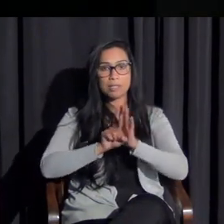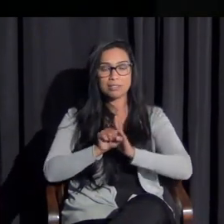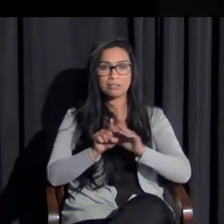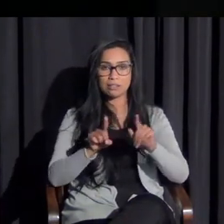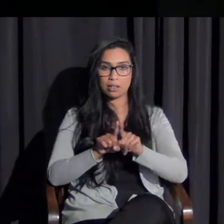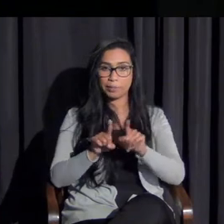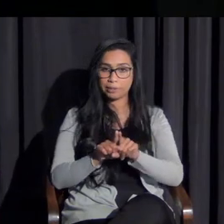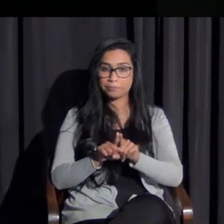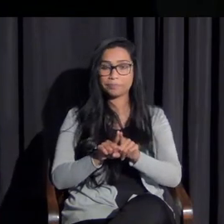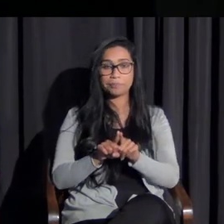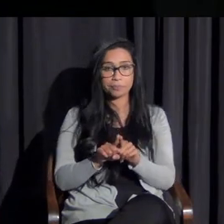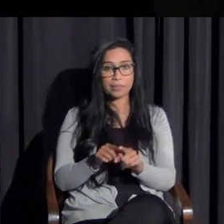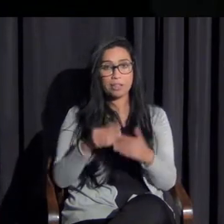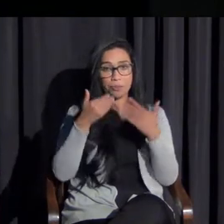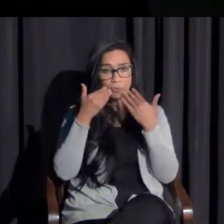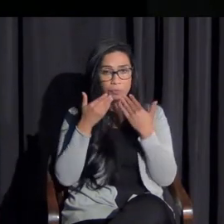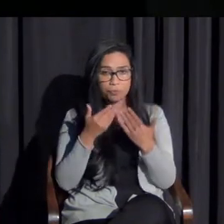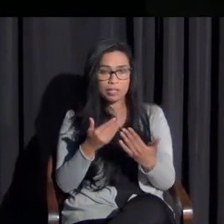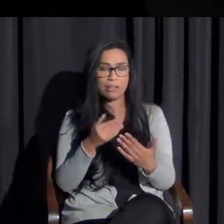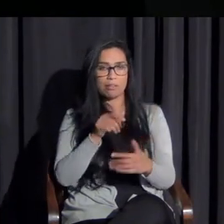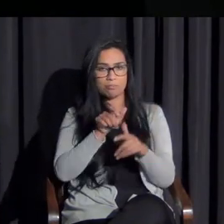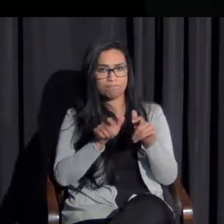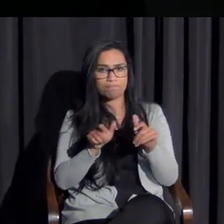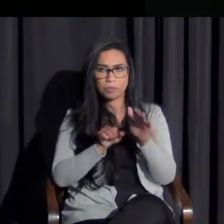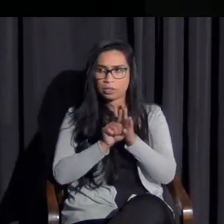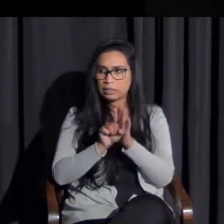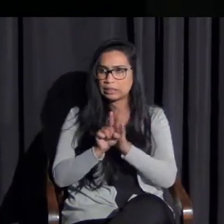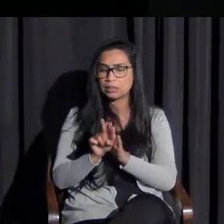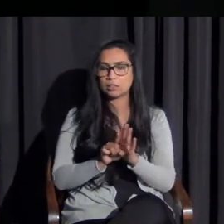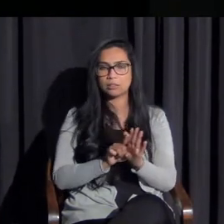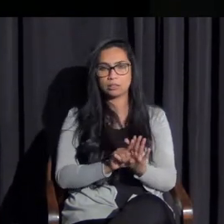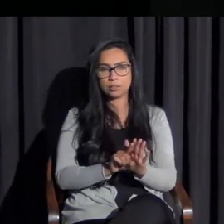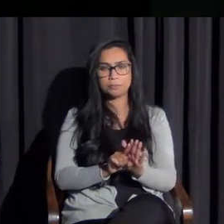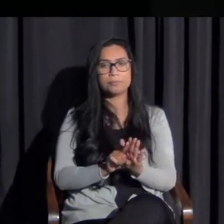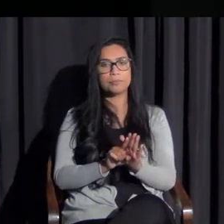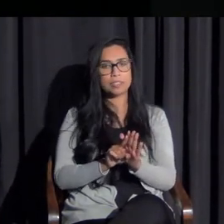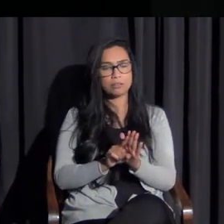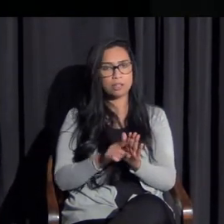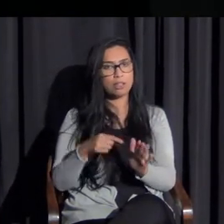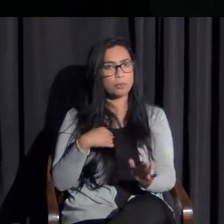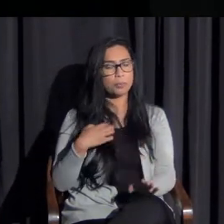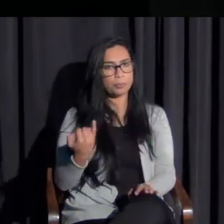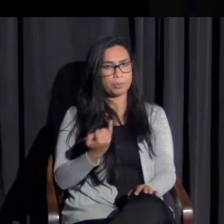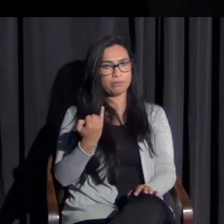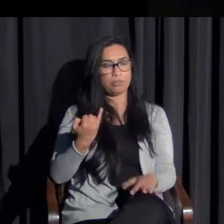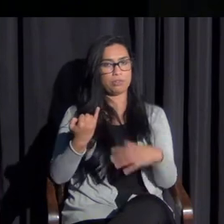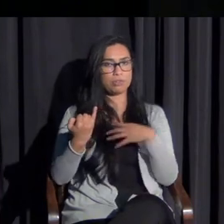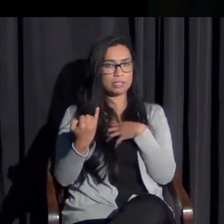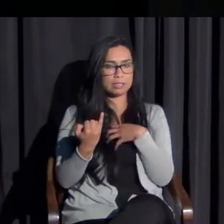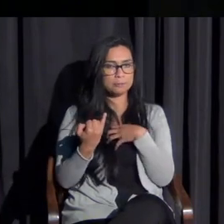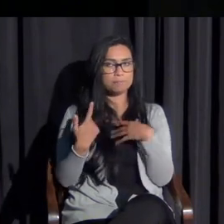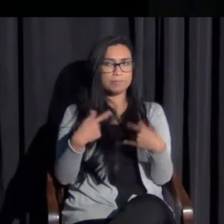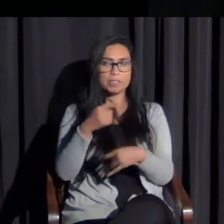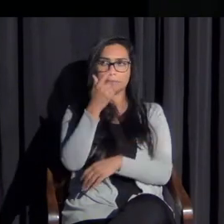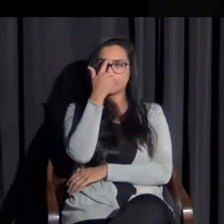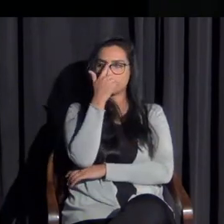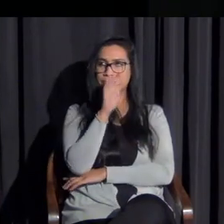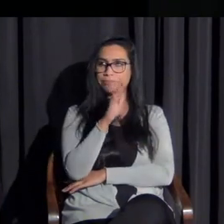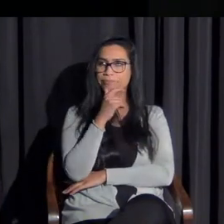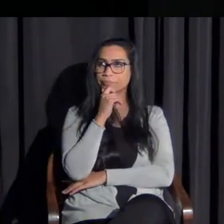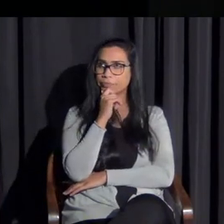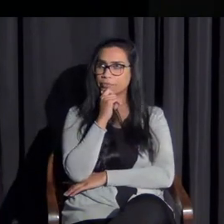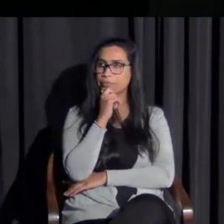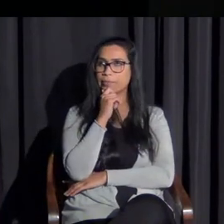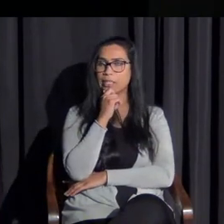Ao considerar esse questionamento, para mim, particularmente, acho que é um ponto importante para a gente pensar, sobretudo quando estamos